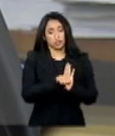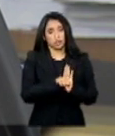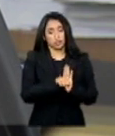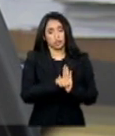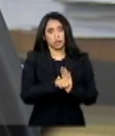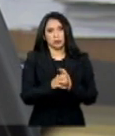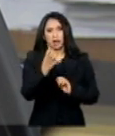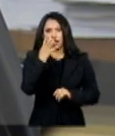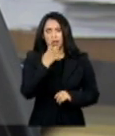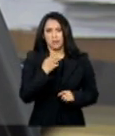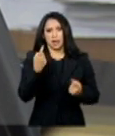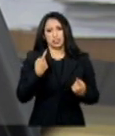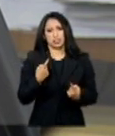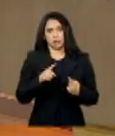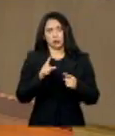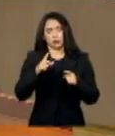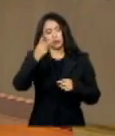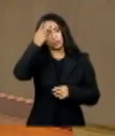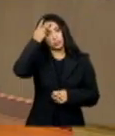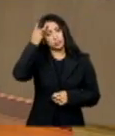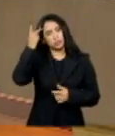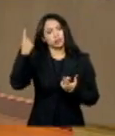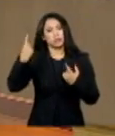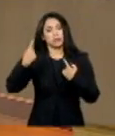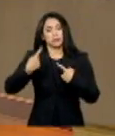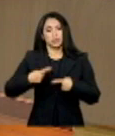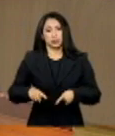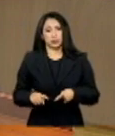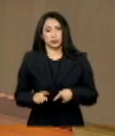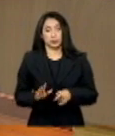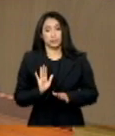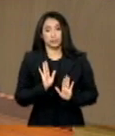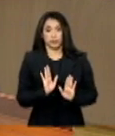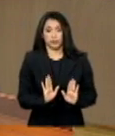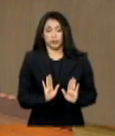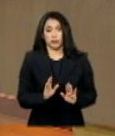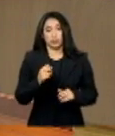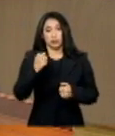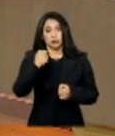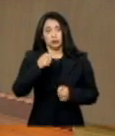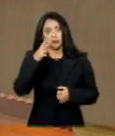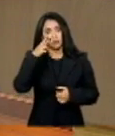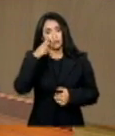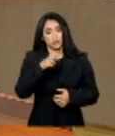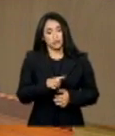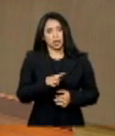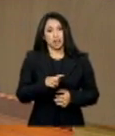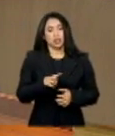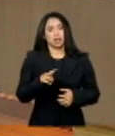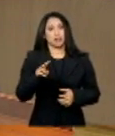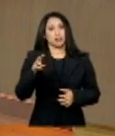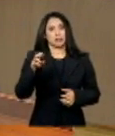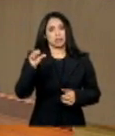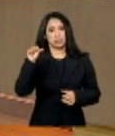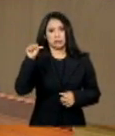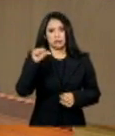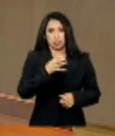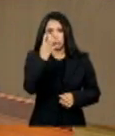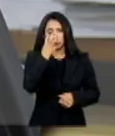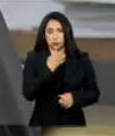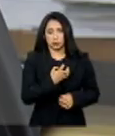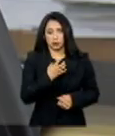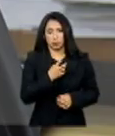ameaça ou violência à pessoa por reiteração no cometimento de outras infrações graves por descumprimento reiterado